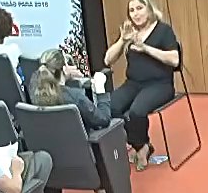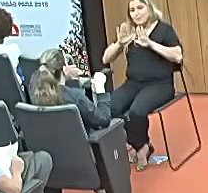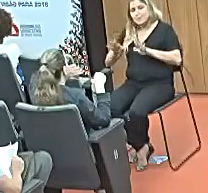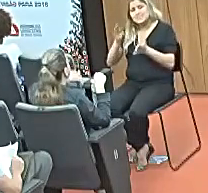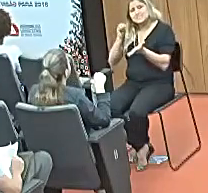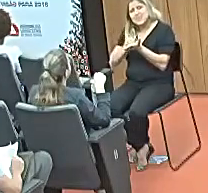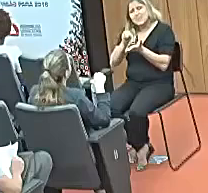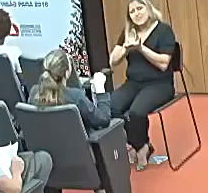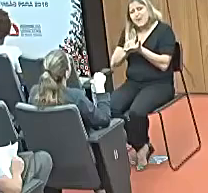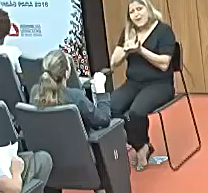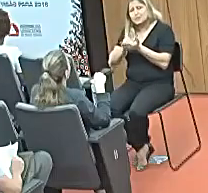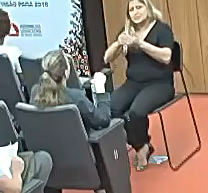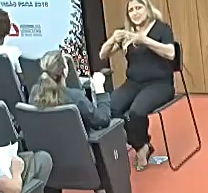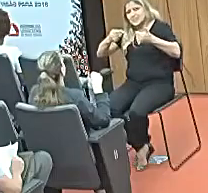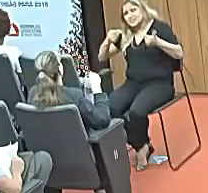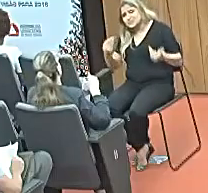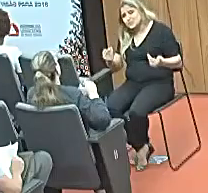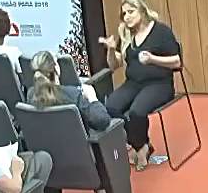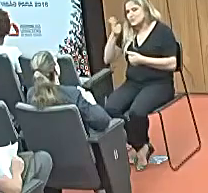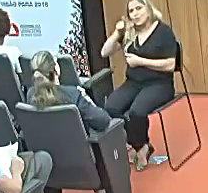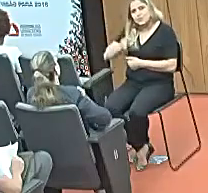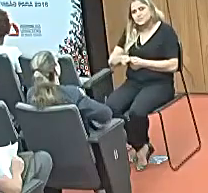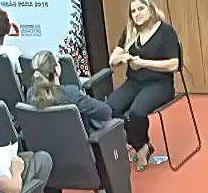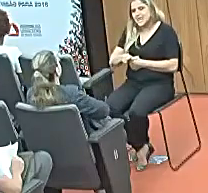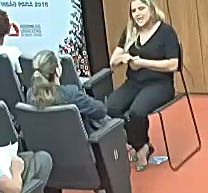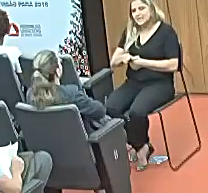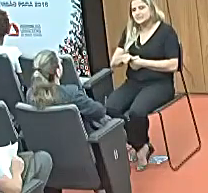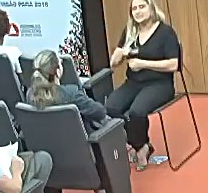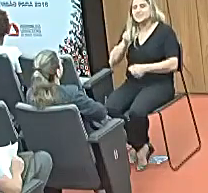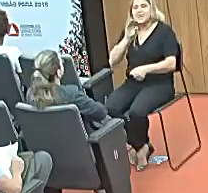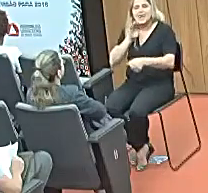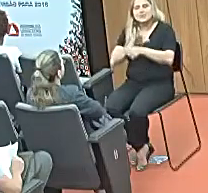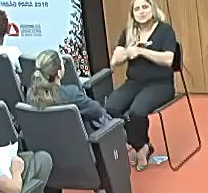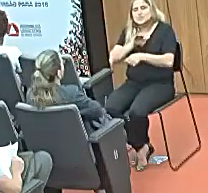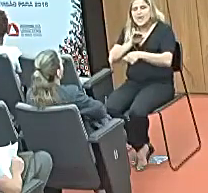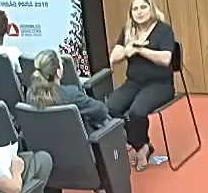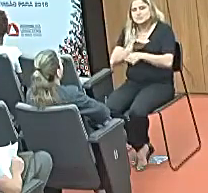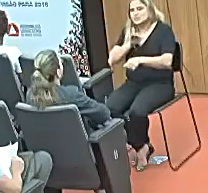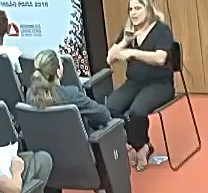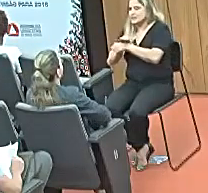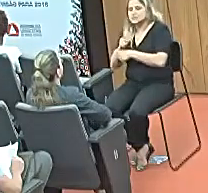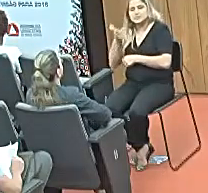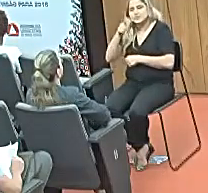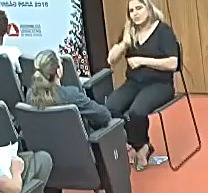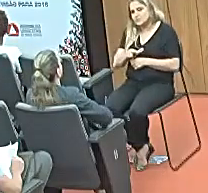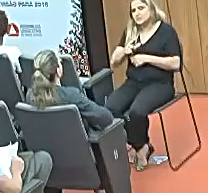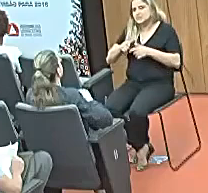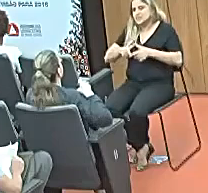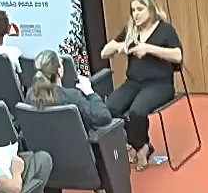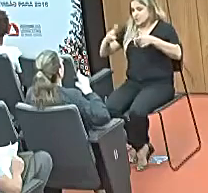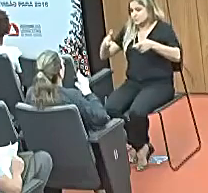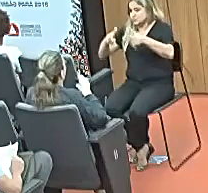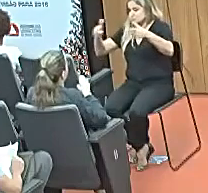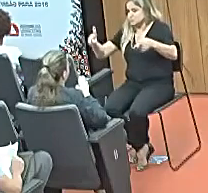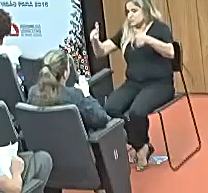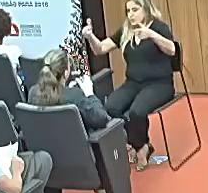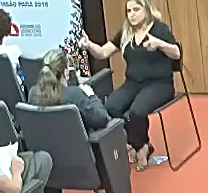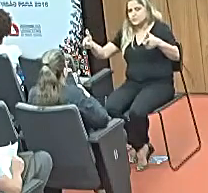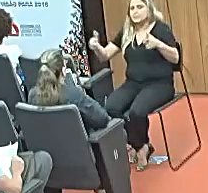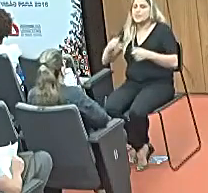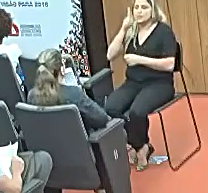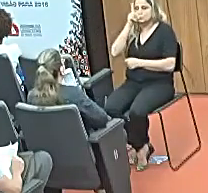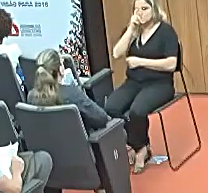para entender esse número de pacientes e cada vez mais aumenta e chega aos hospitais é fhemig então foi